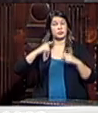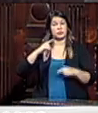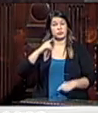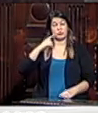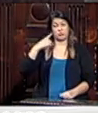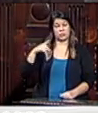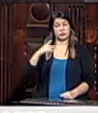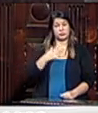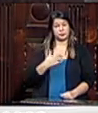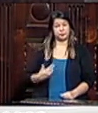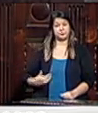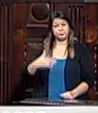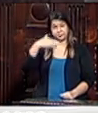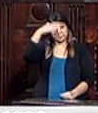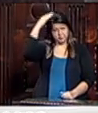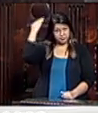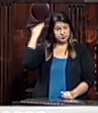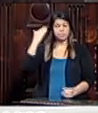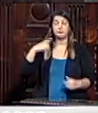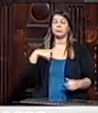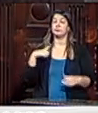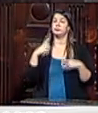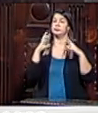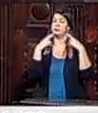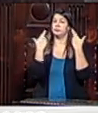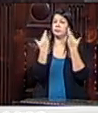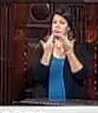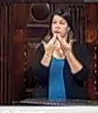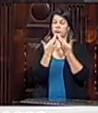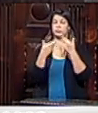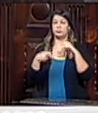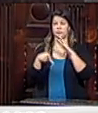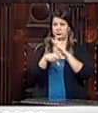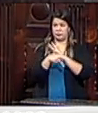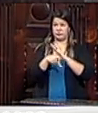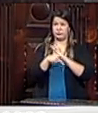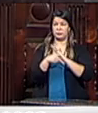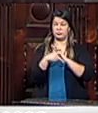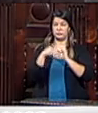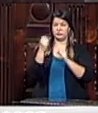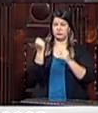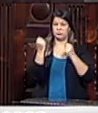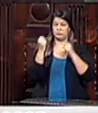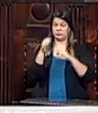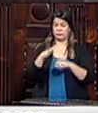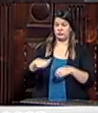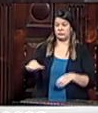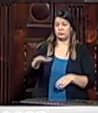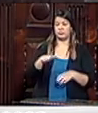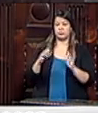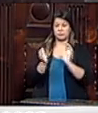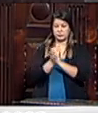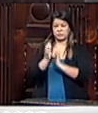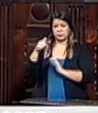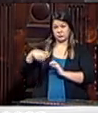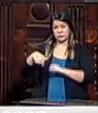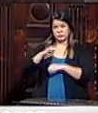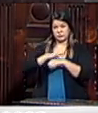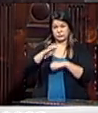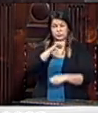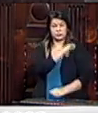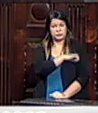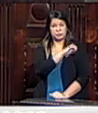Temer, houve uma reunião da executiva regional do partido aqui no Rio, e